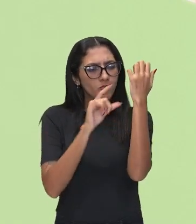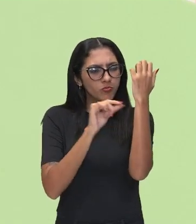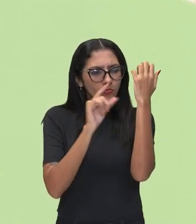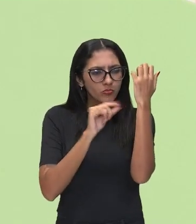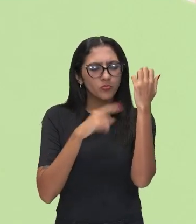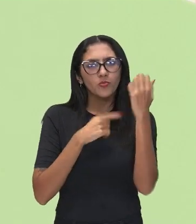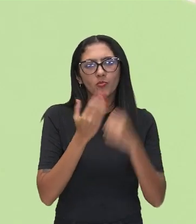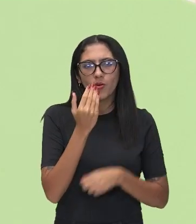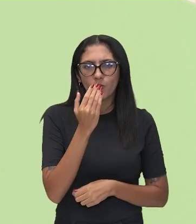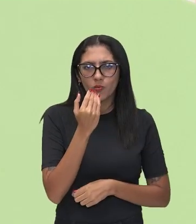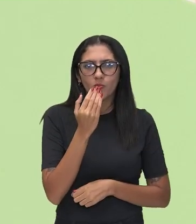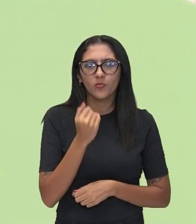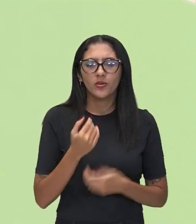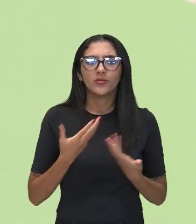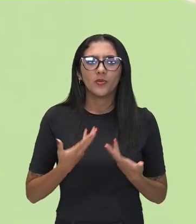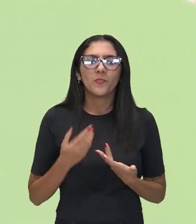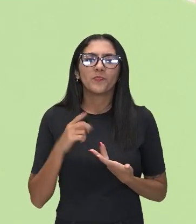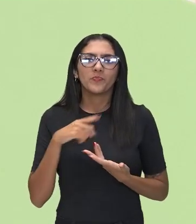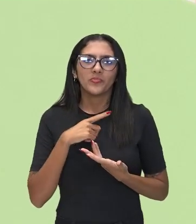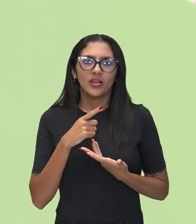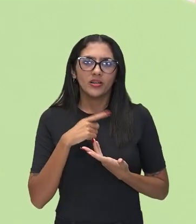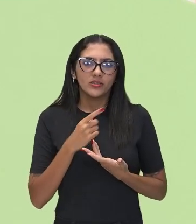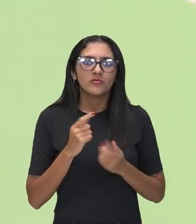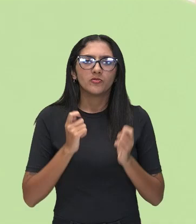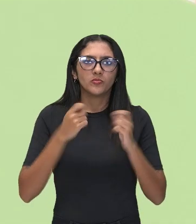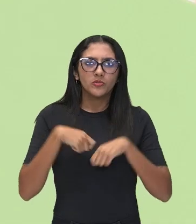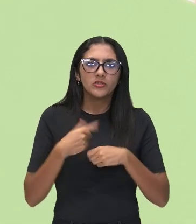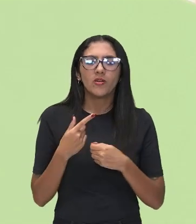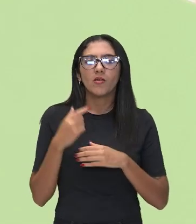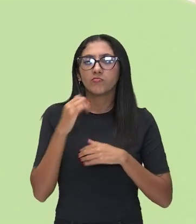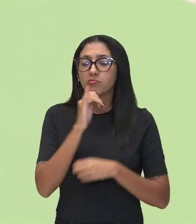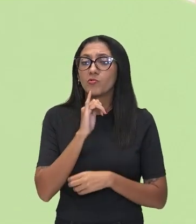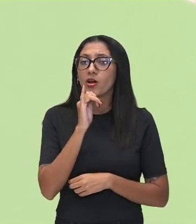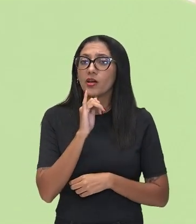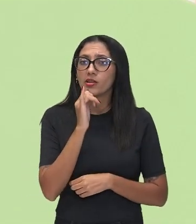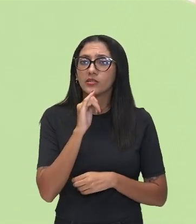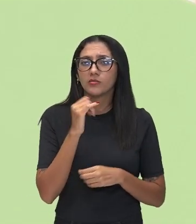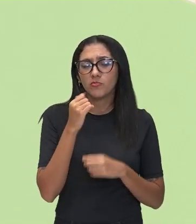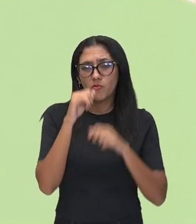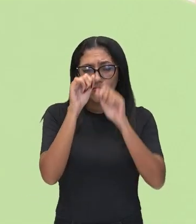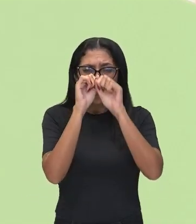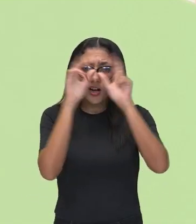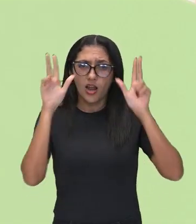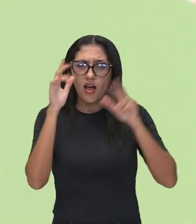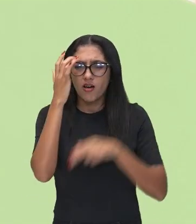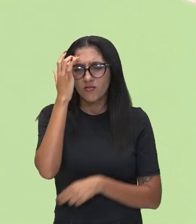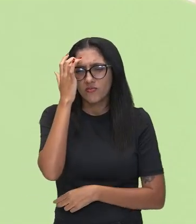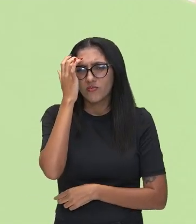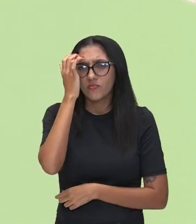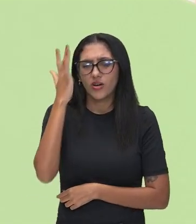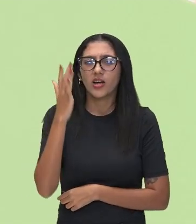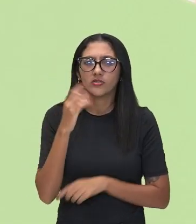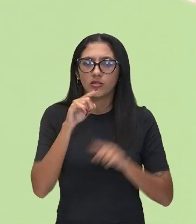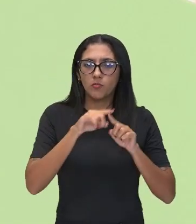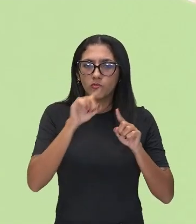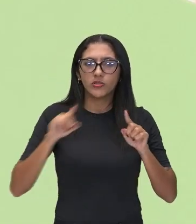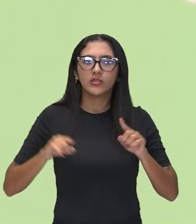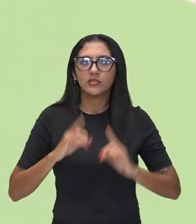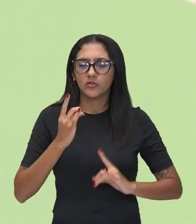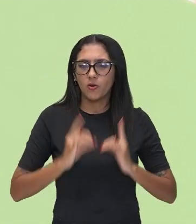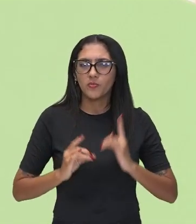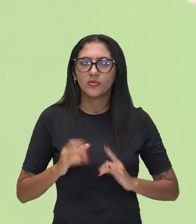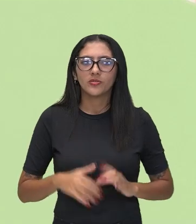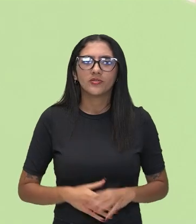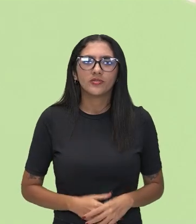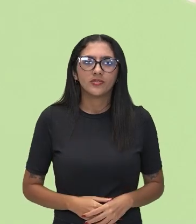se alimentar, enfim. E assim nós temos esse exemplo claro da mudança de frequência dos fenótipos,